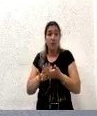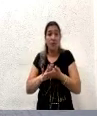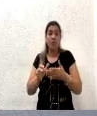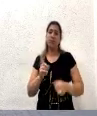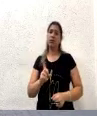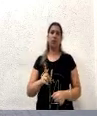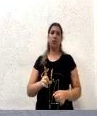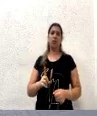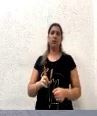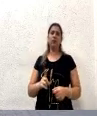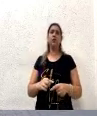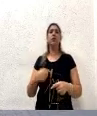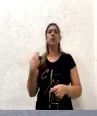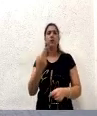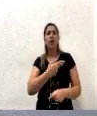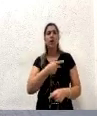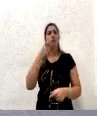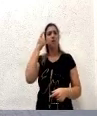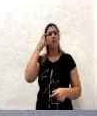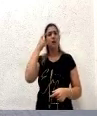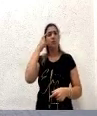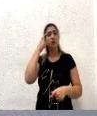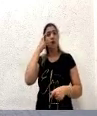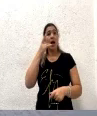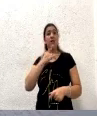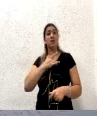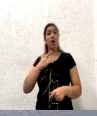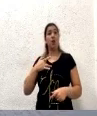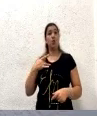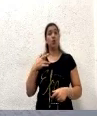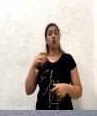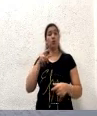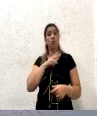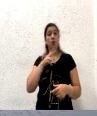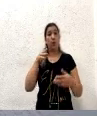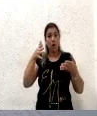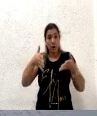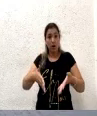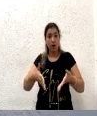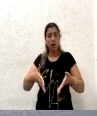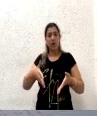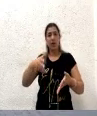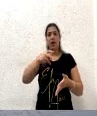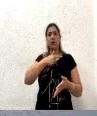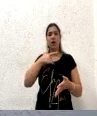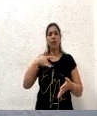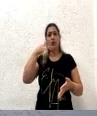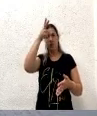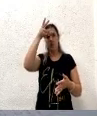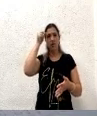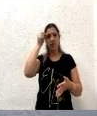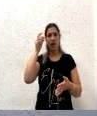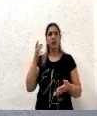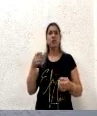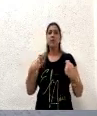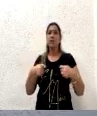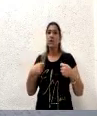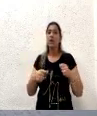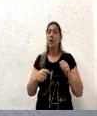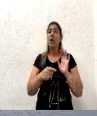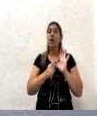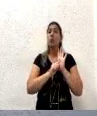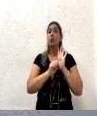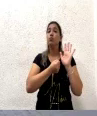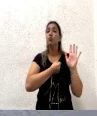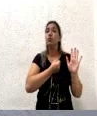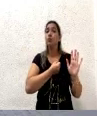é compromisso público, é compromisso da saúde pública em fazer isso. Os dados são públicos. Né, se eu não contar,